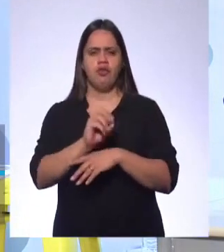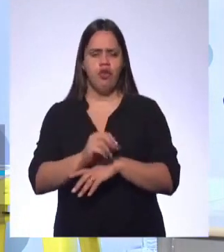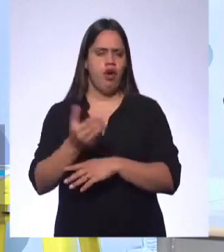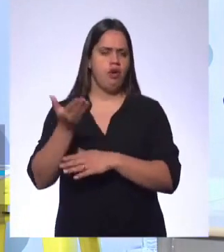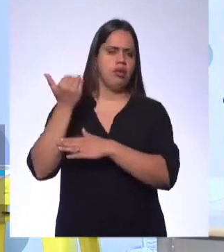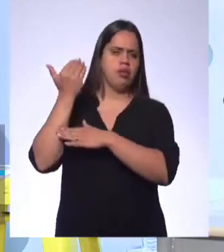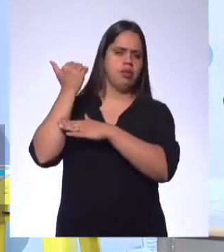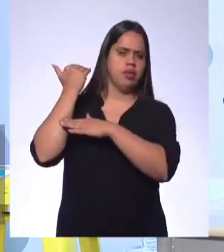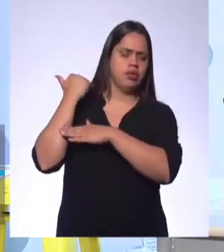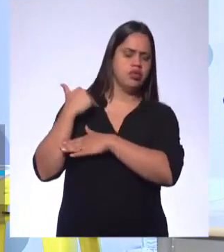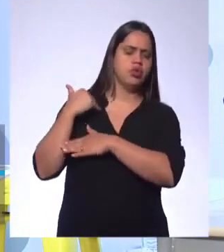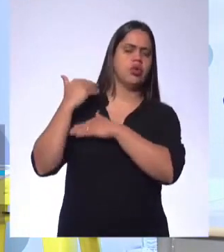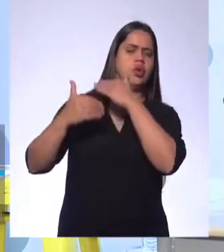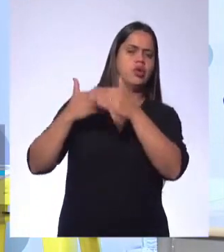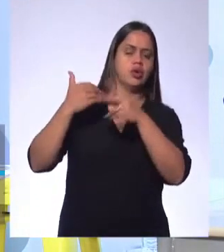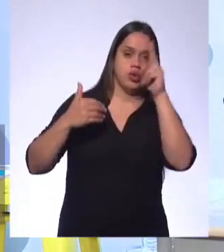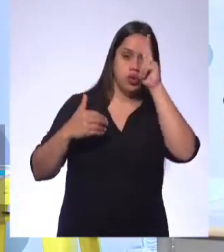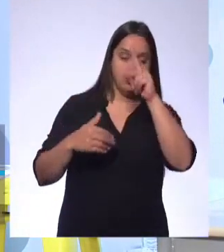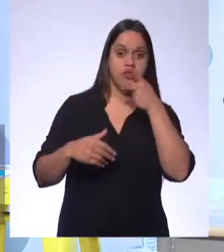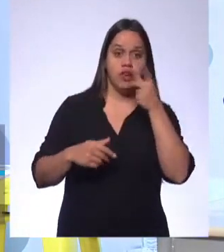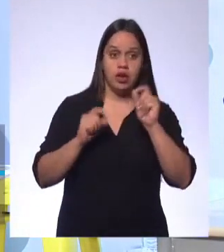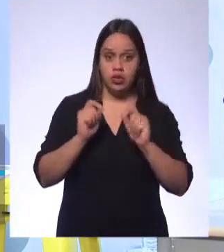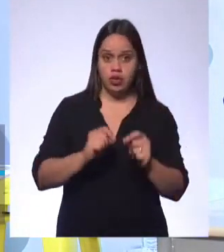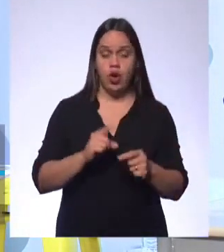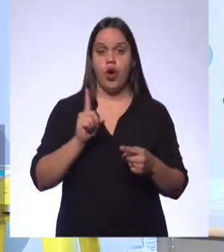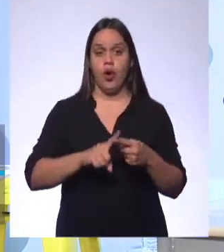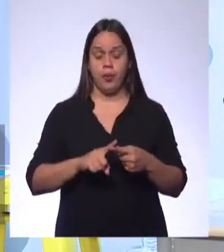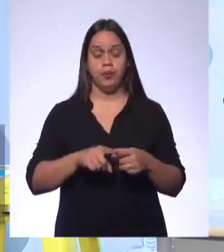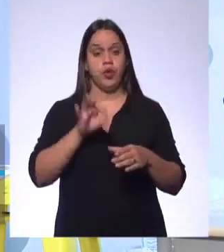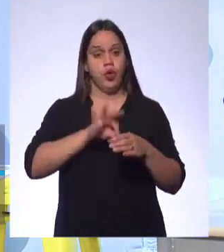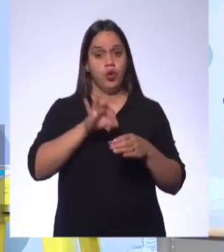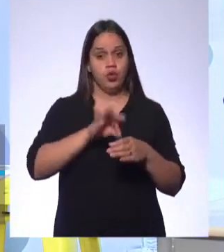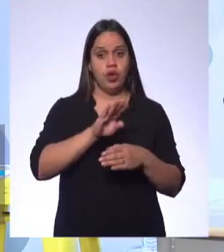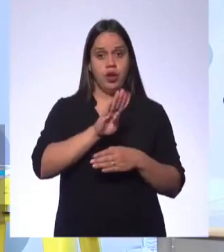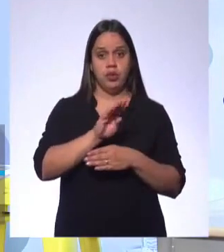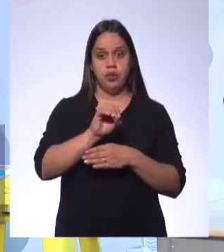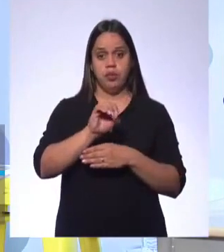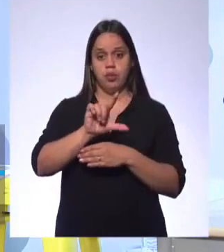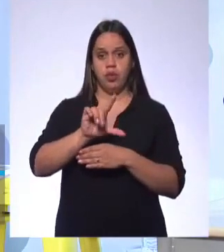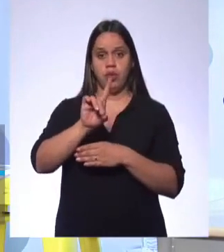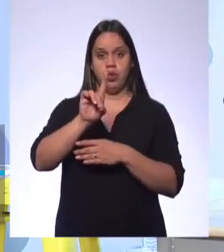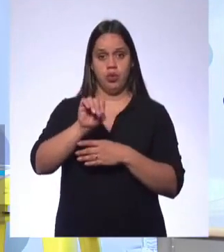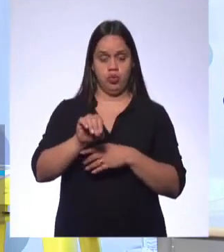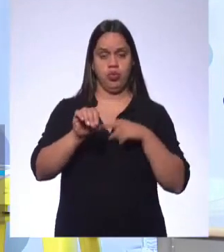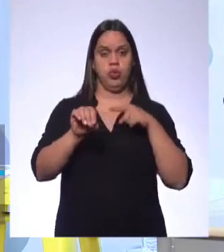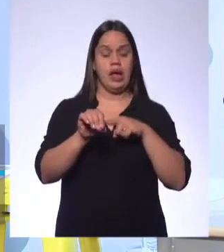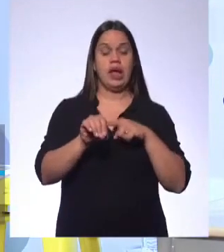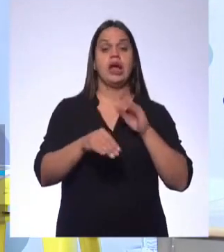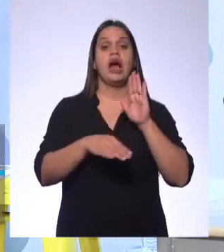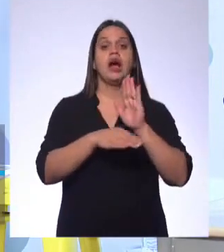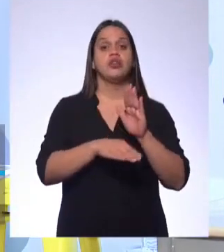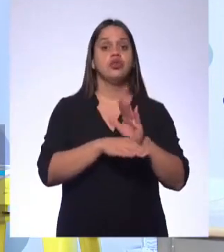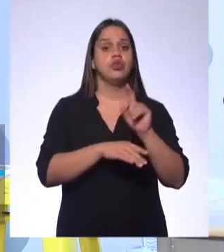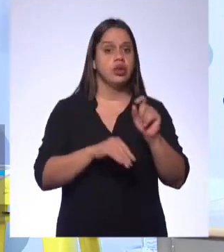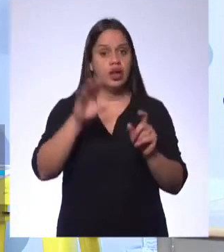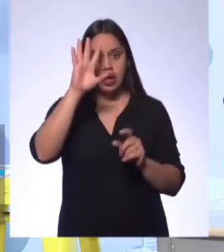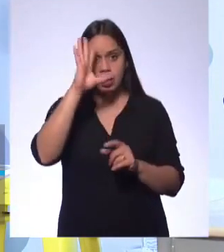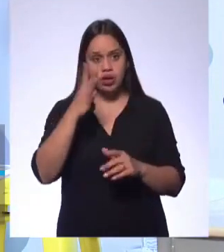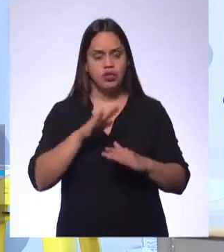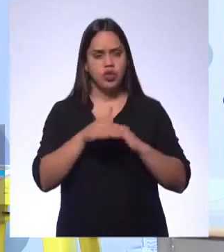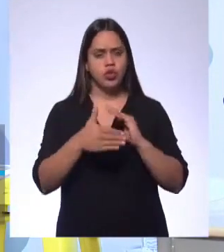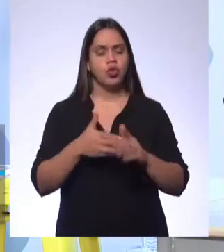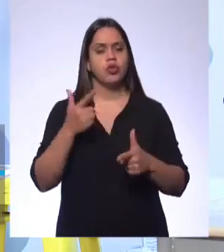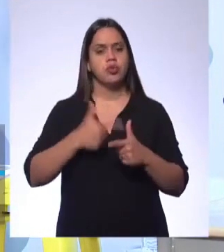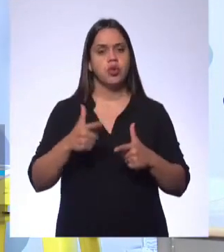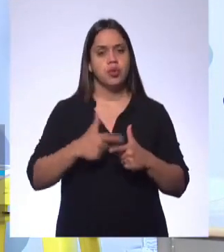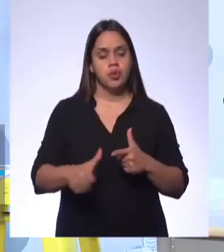dentro de um processo histórico, diz, olha, o chá de boldo, ele faz bem, ele ajuda a resolver os problemas,